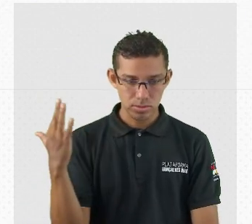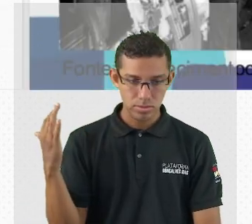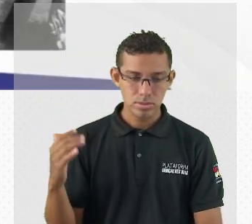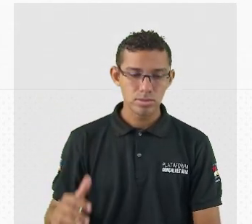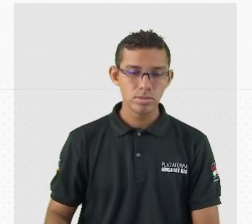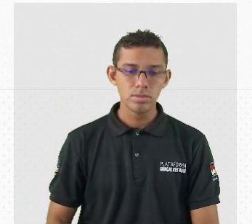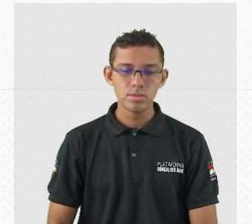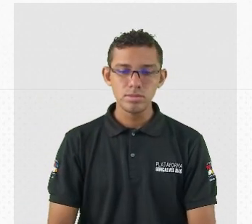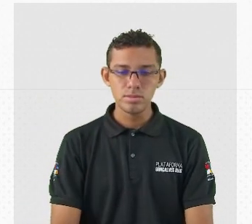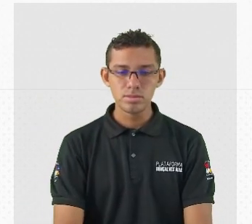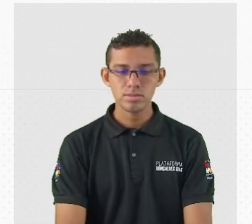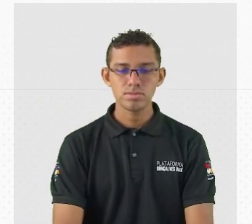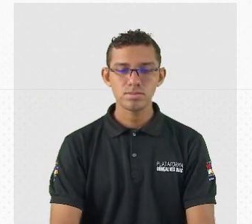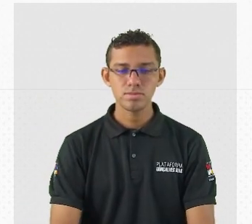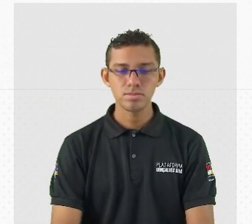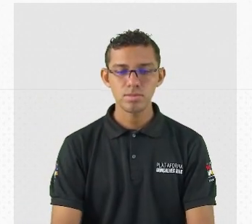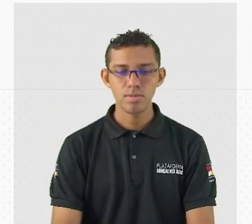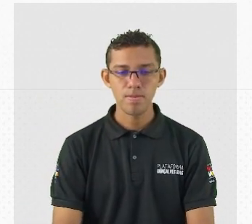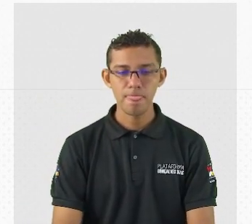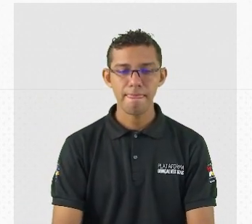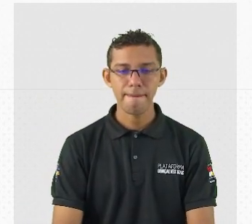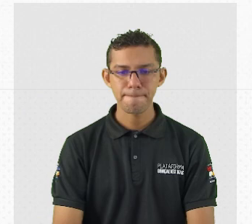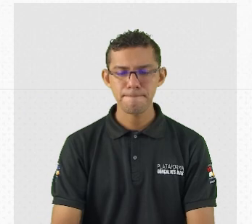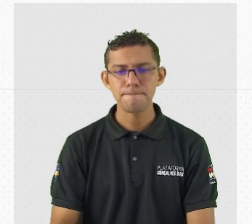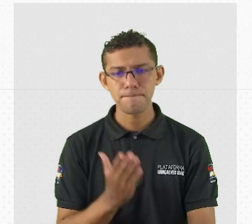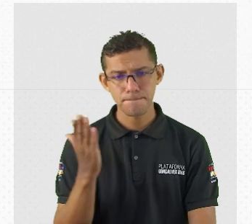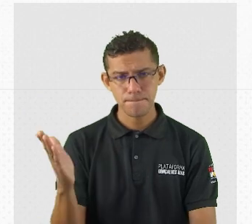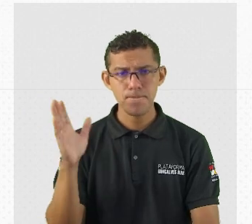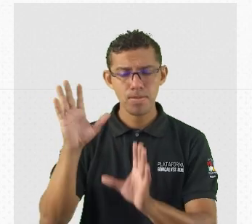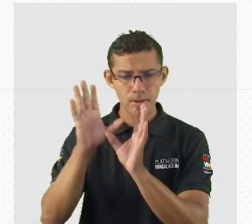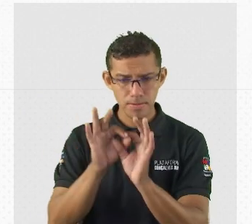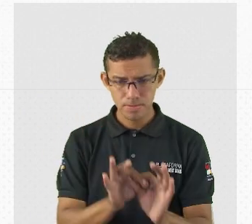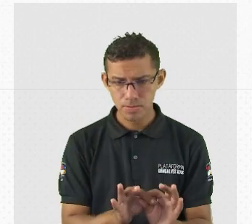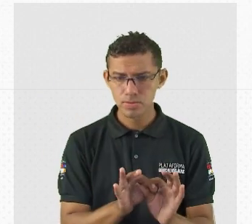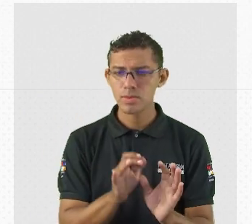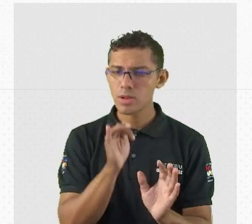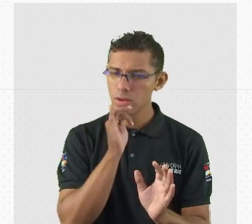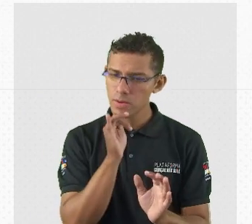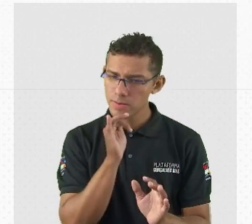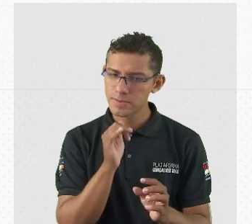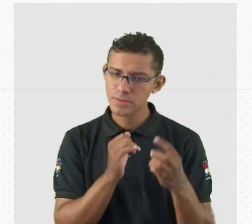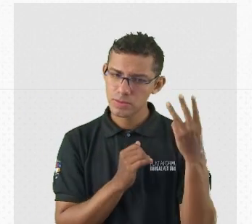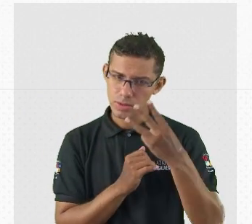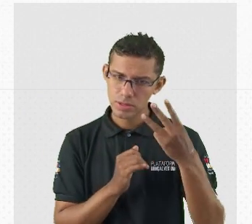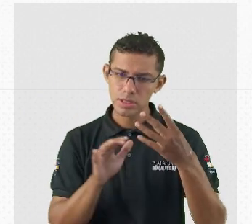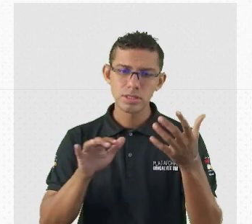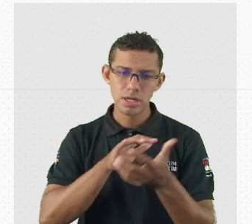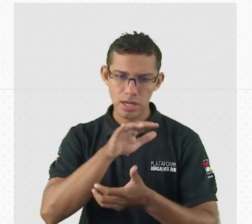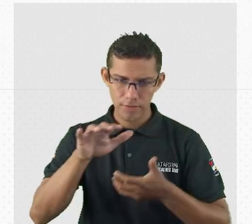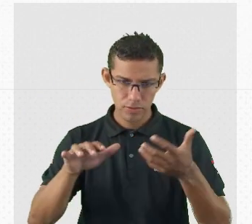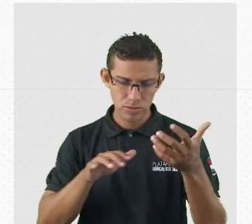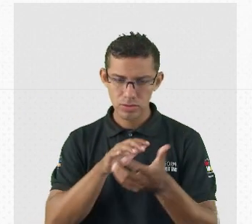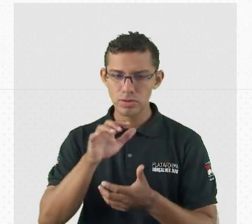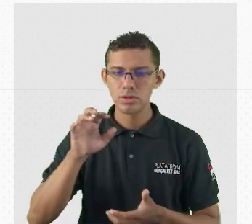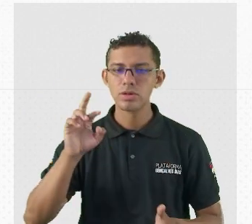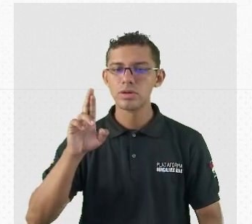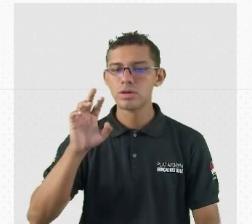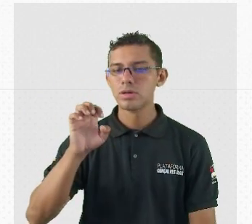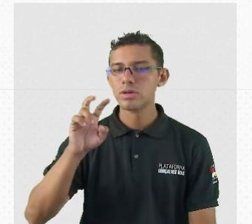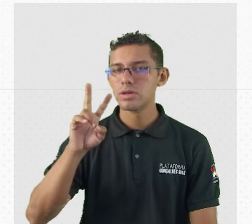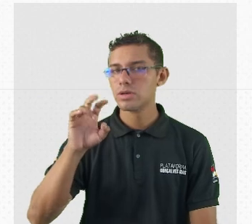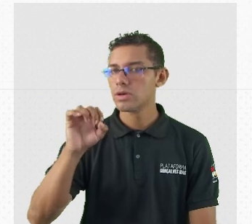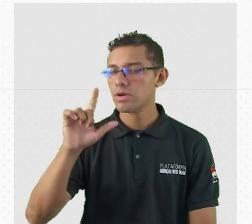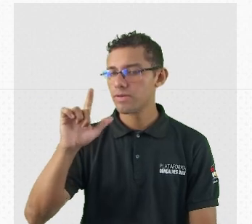tá? E nesse contexto, gente, a gente evolui para a terceira revolução, tá? É importante entender